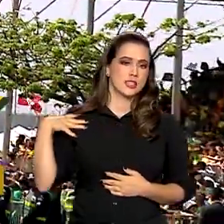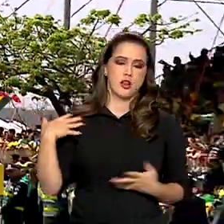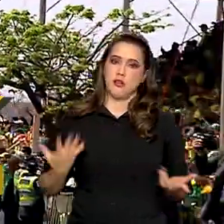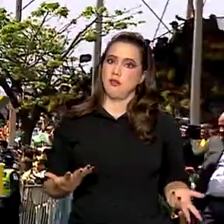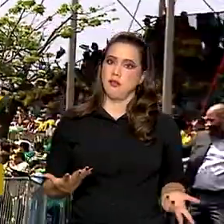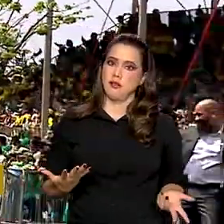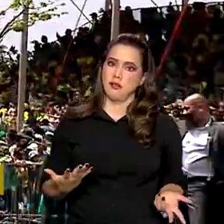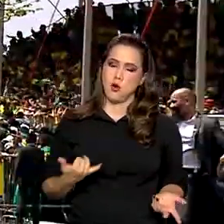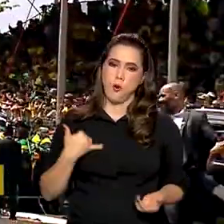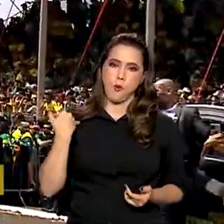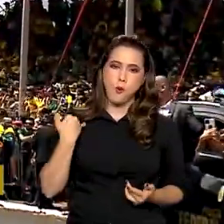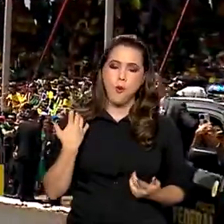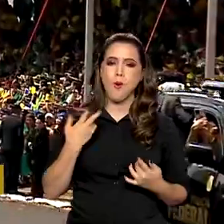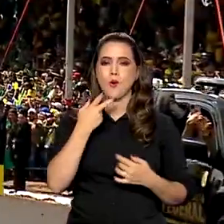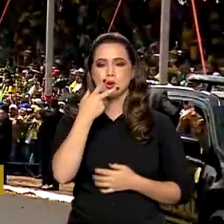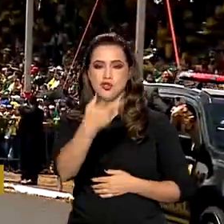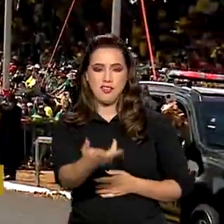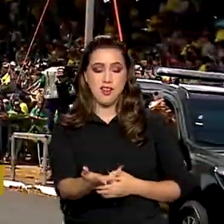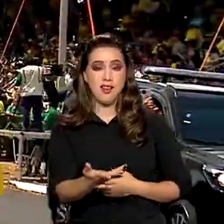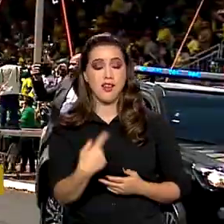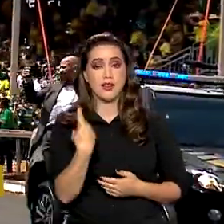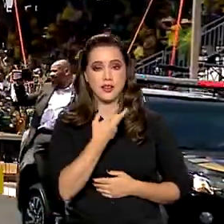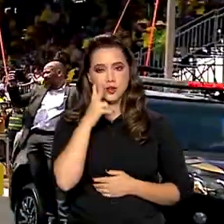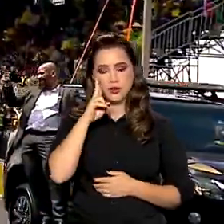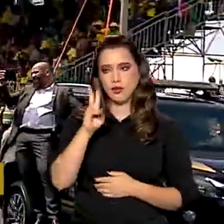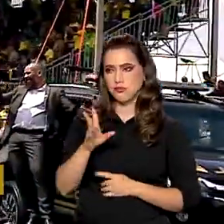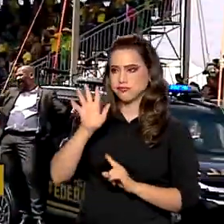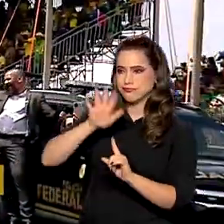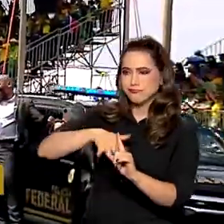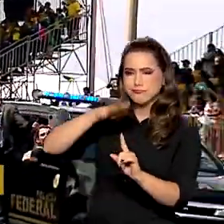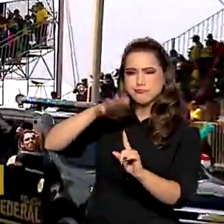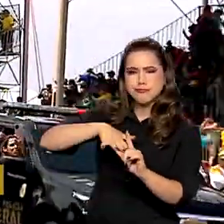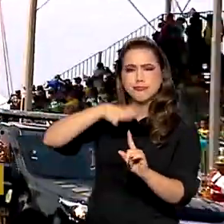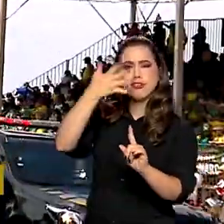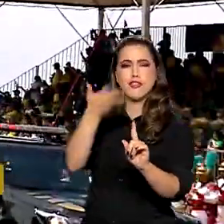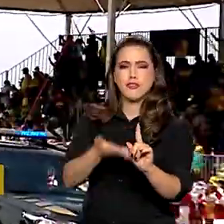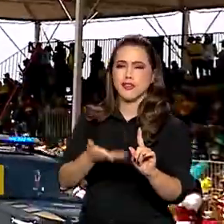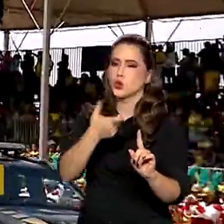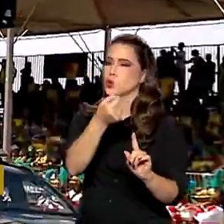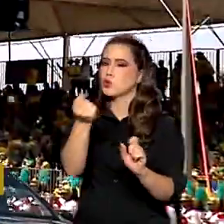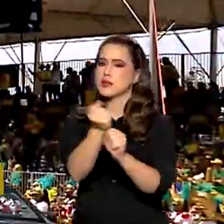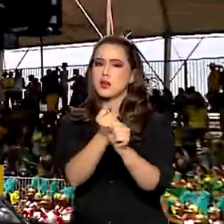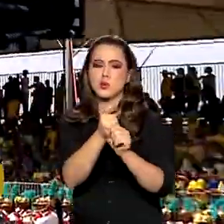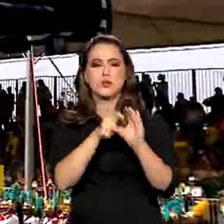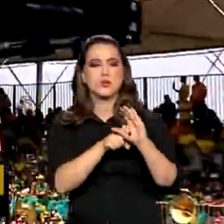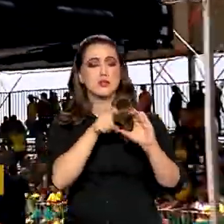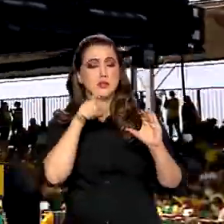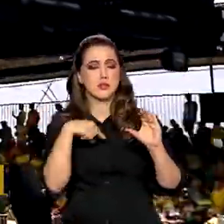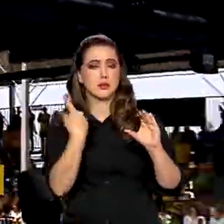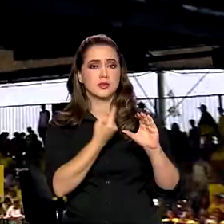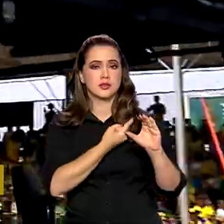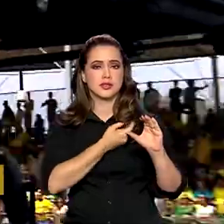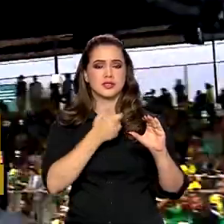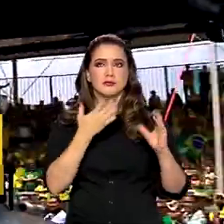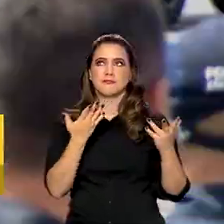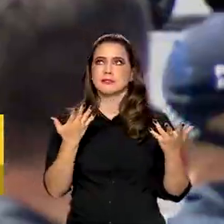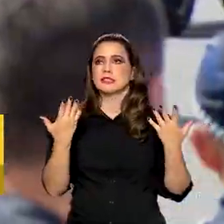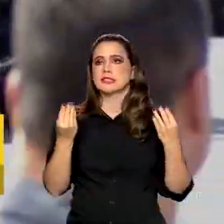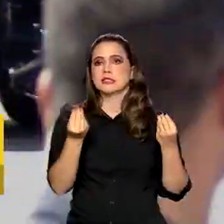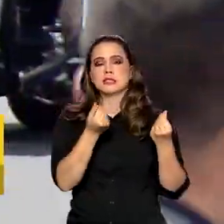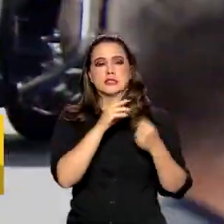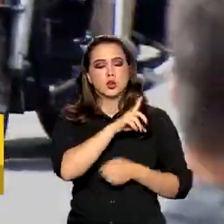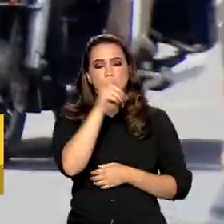verificando, estamos prestigiando esse desfile do bicentenário aqui da nossa independência. É uma data